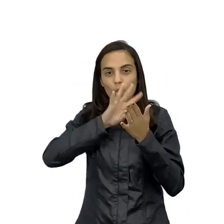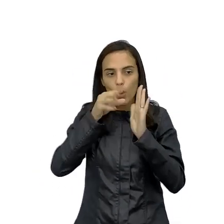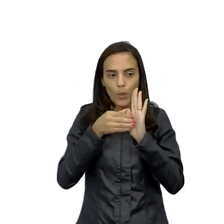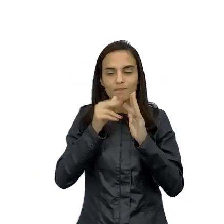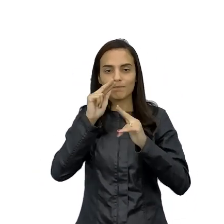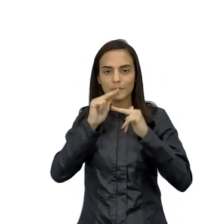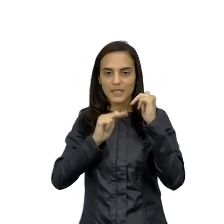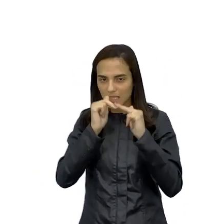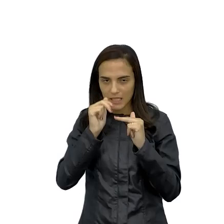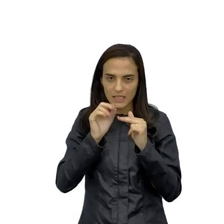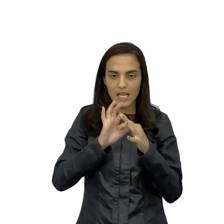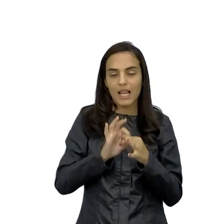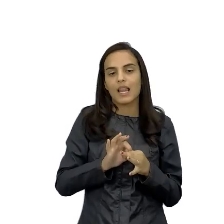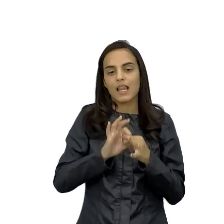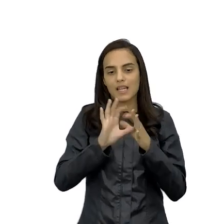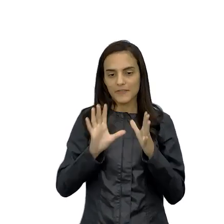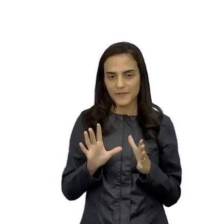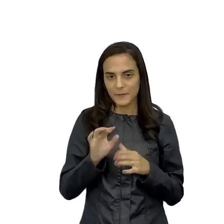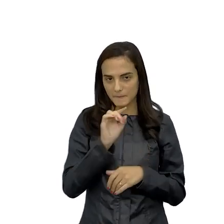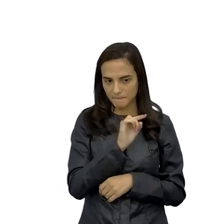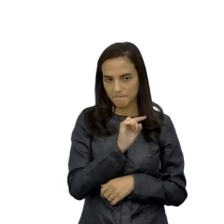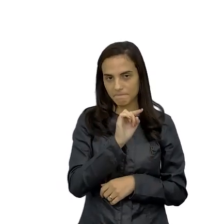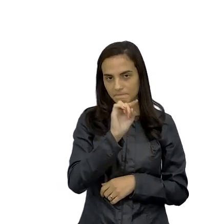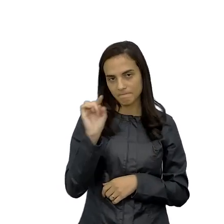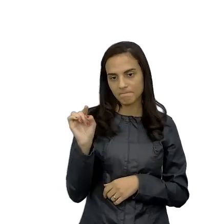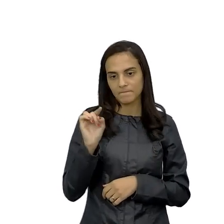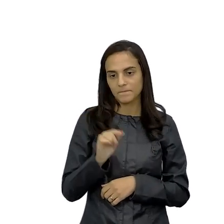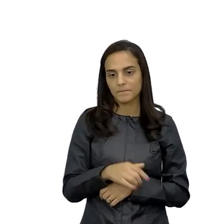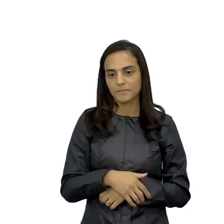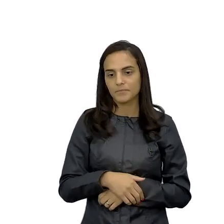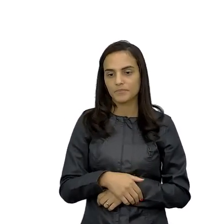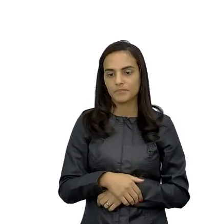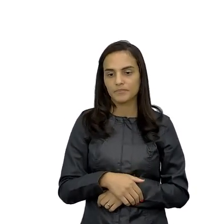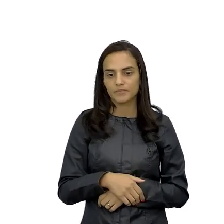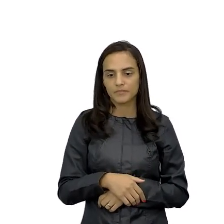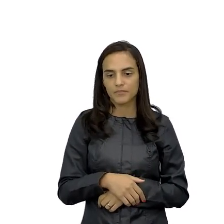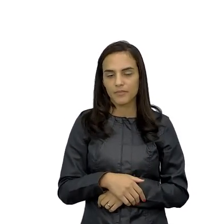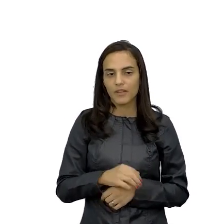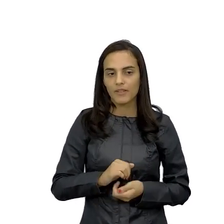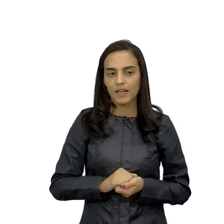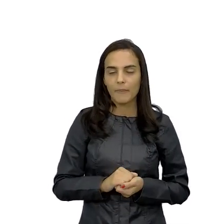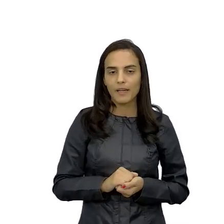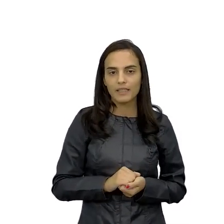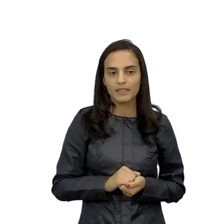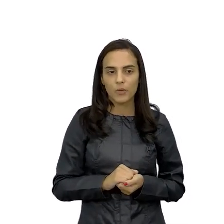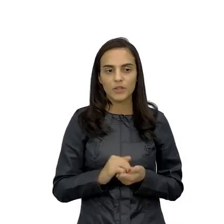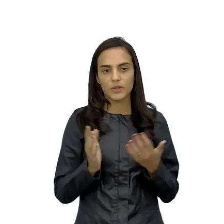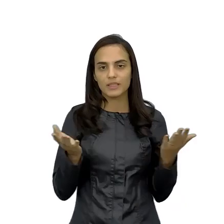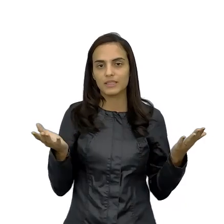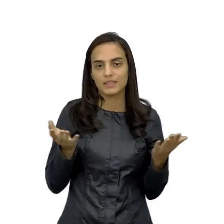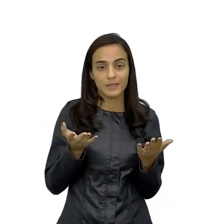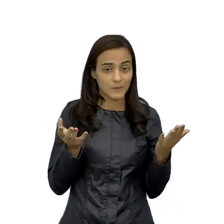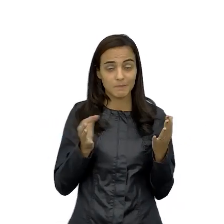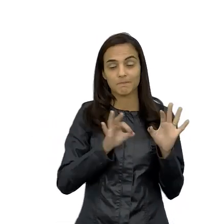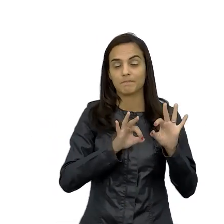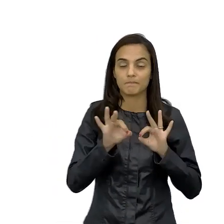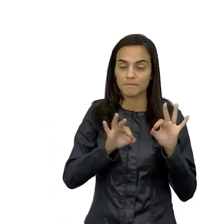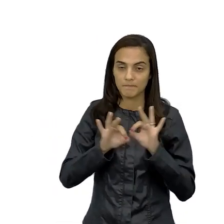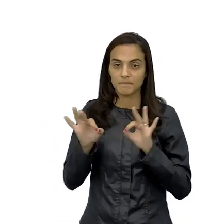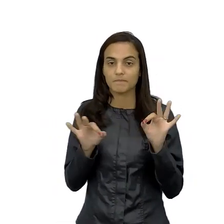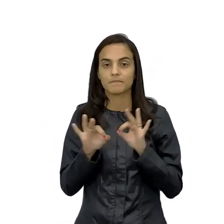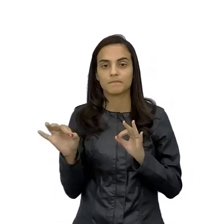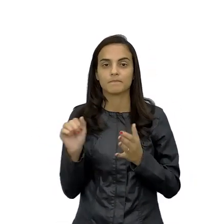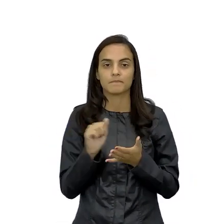ferramentas que estão disponibilizadas para vocês, utilizarem no planejamento,